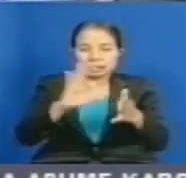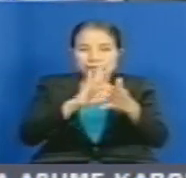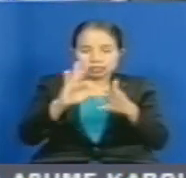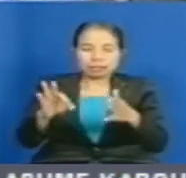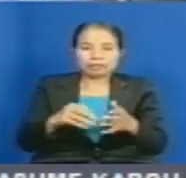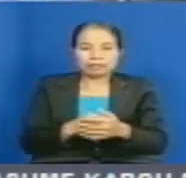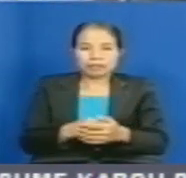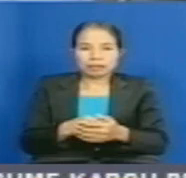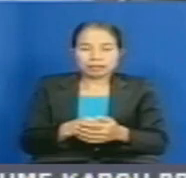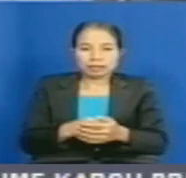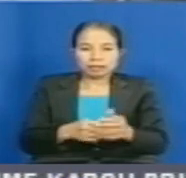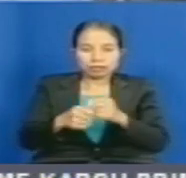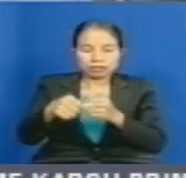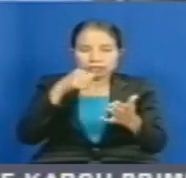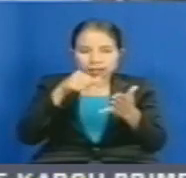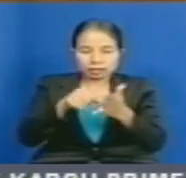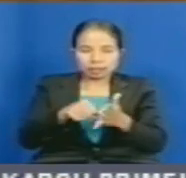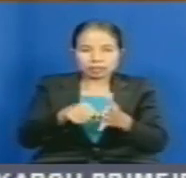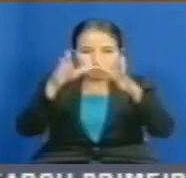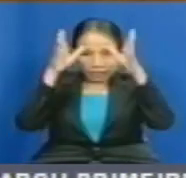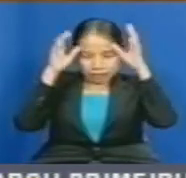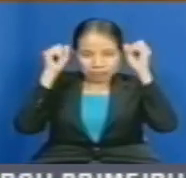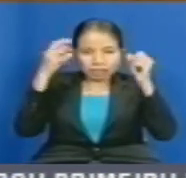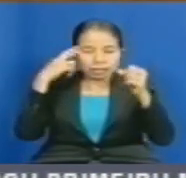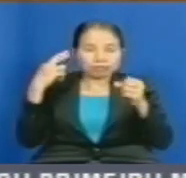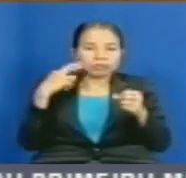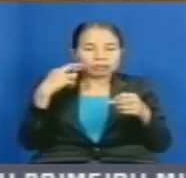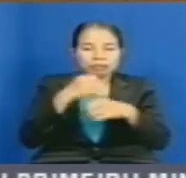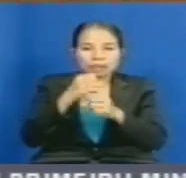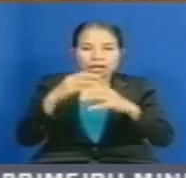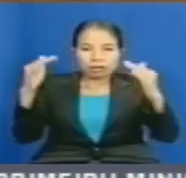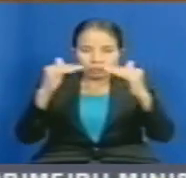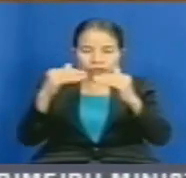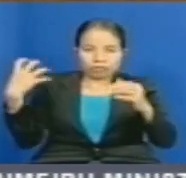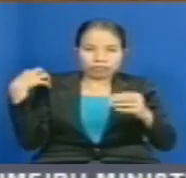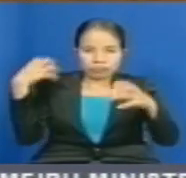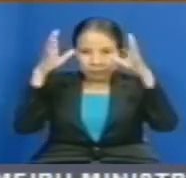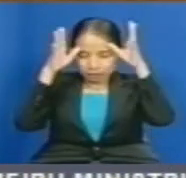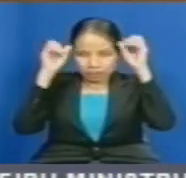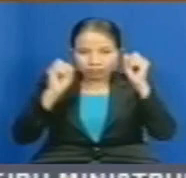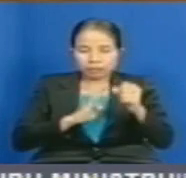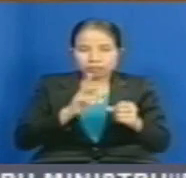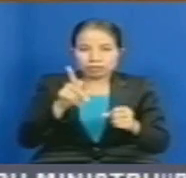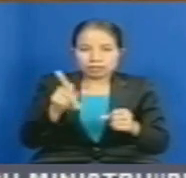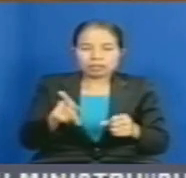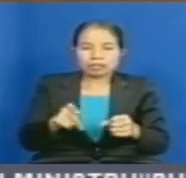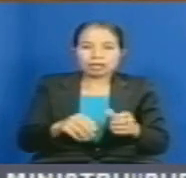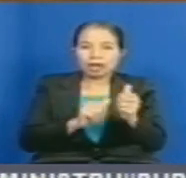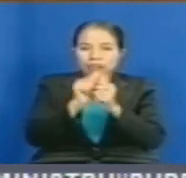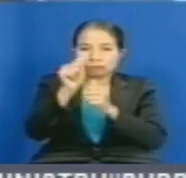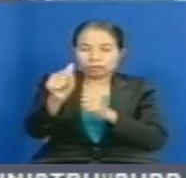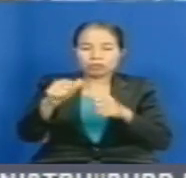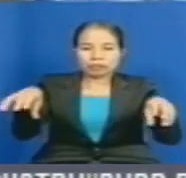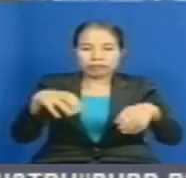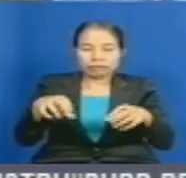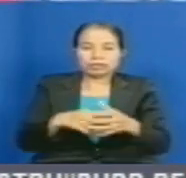cumpre convite, Chefe de Estado, José Ramos Ortanien, onde relou encontro e Palácio Presidencial Bairro Pité. Nune, atualiza serviço, né,